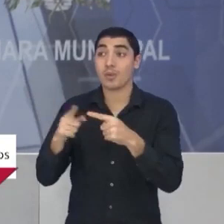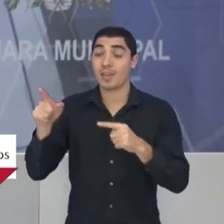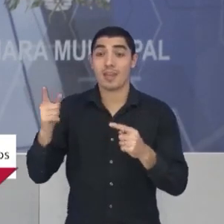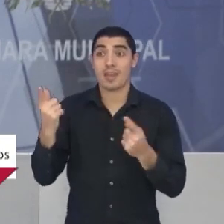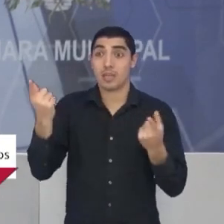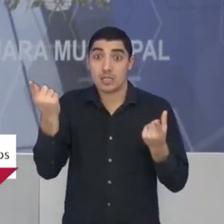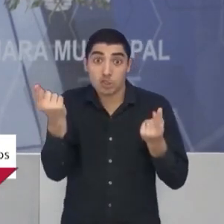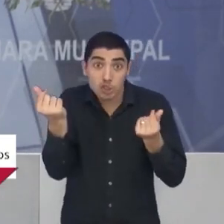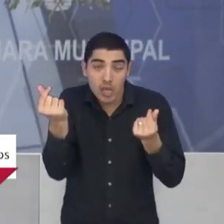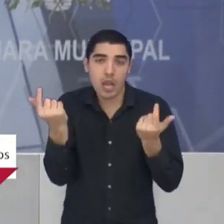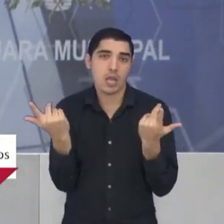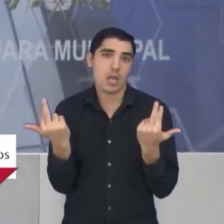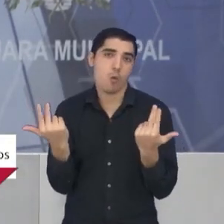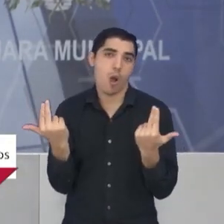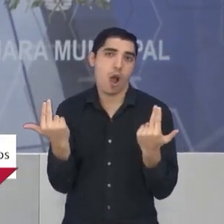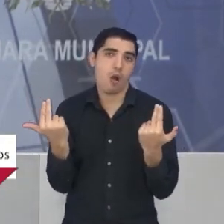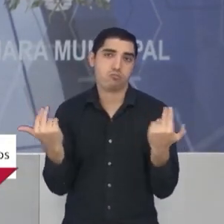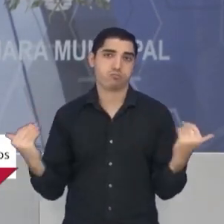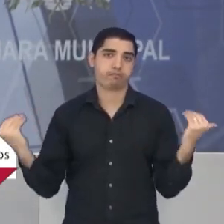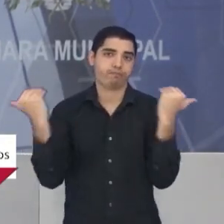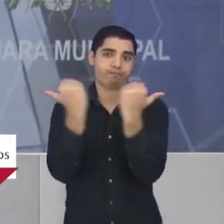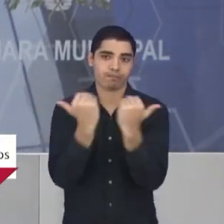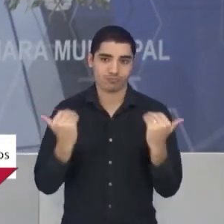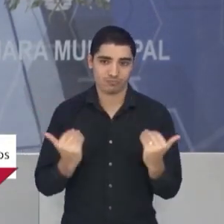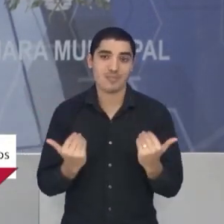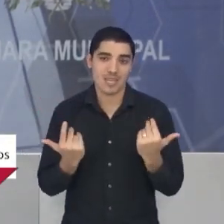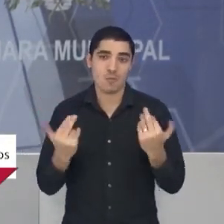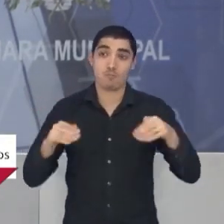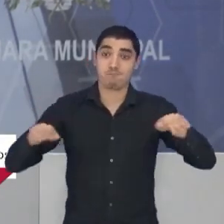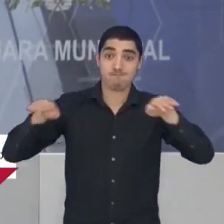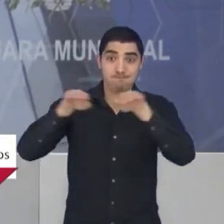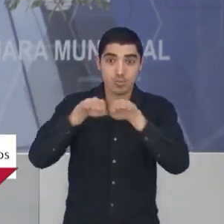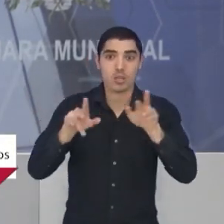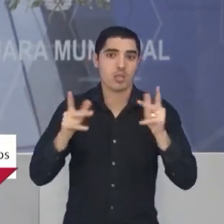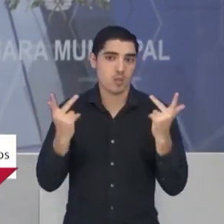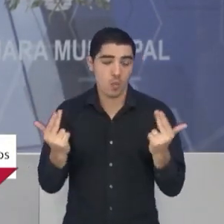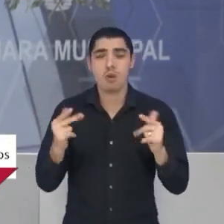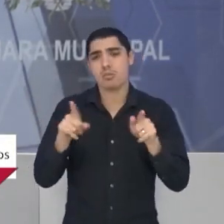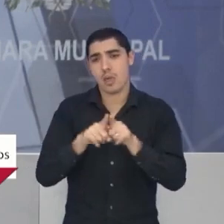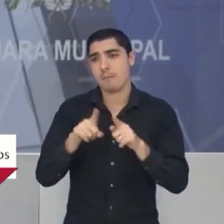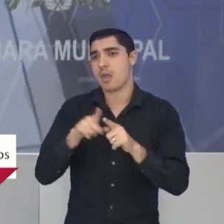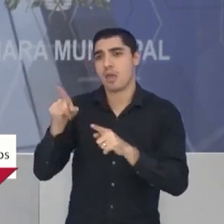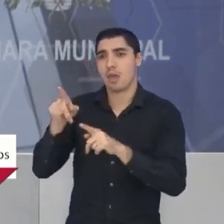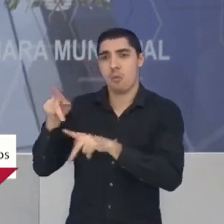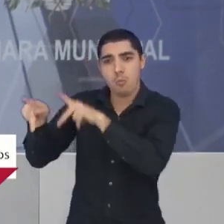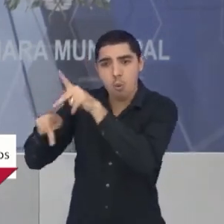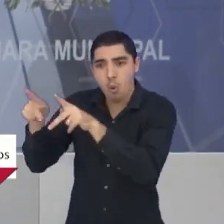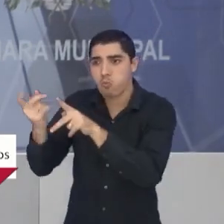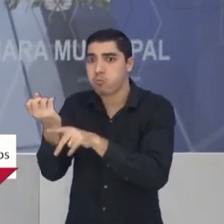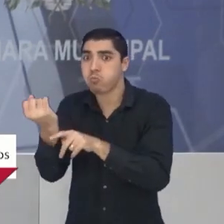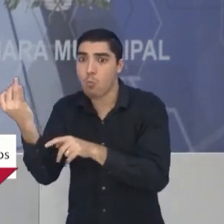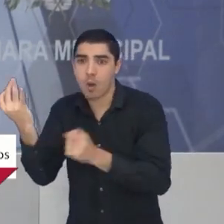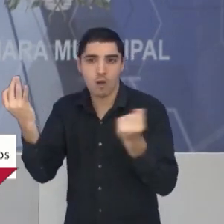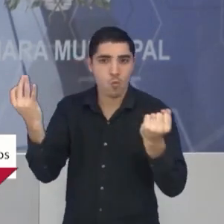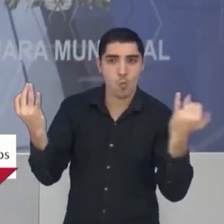socioeconômico a a mesma população arrecadações Então por que que aquela cidade